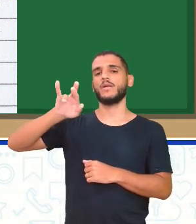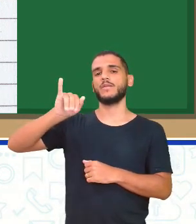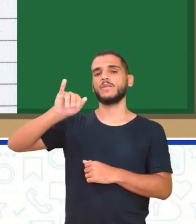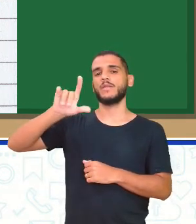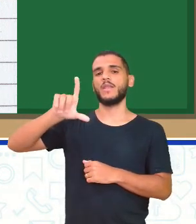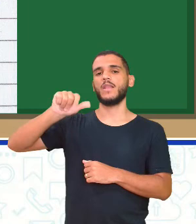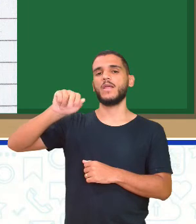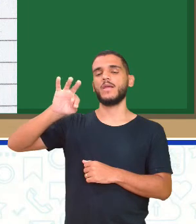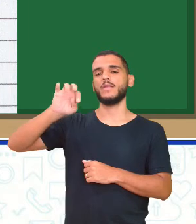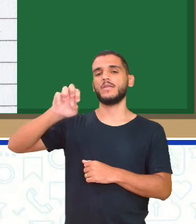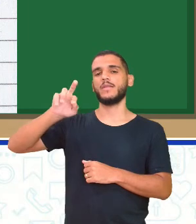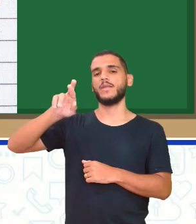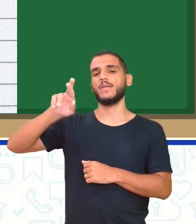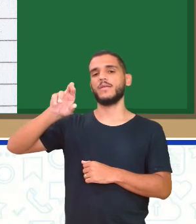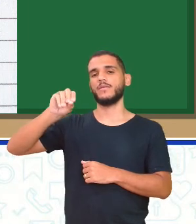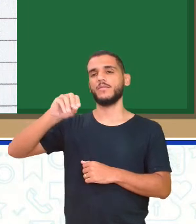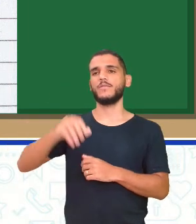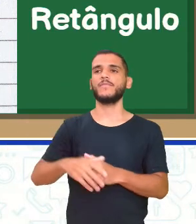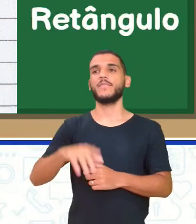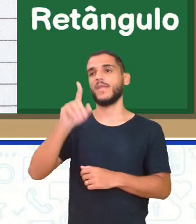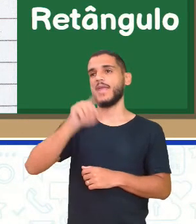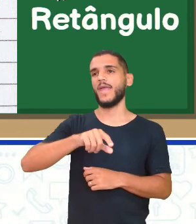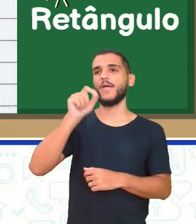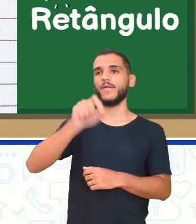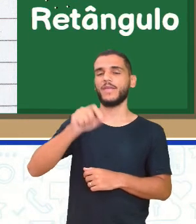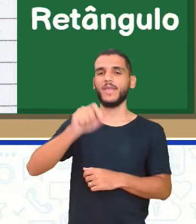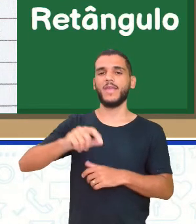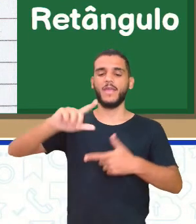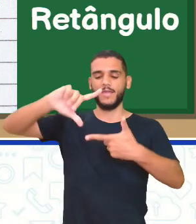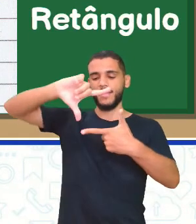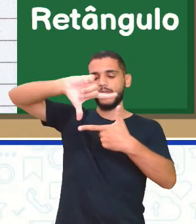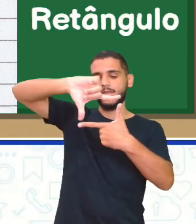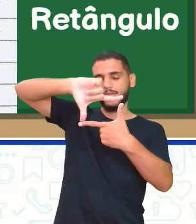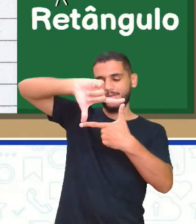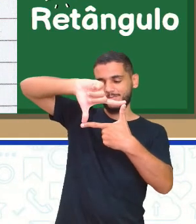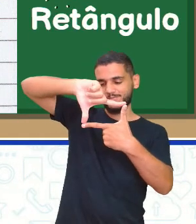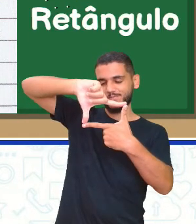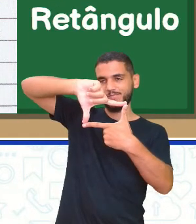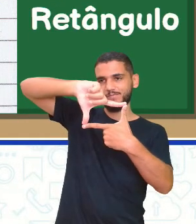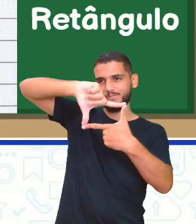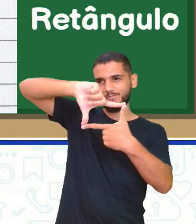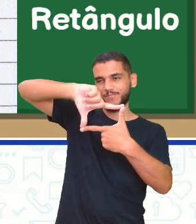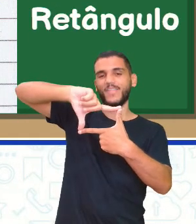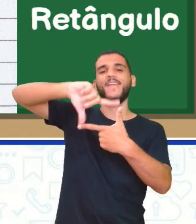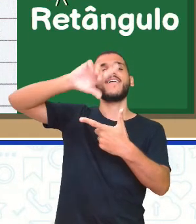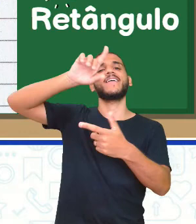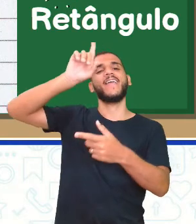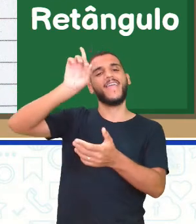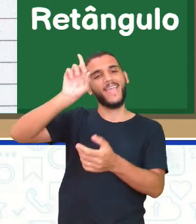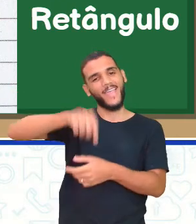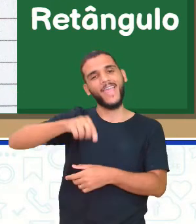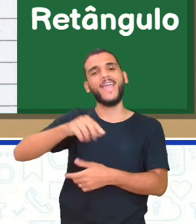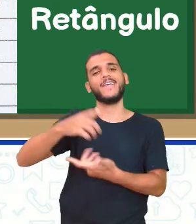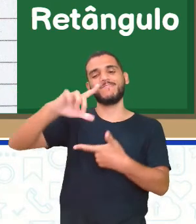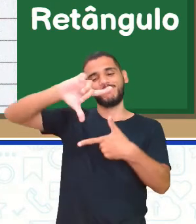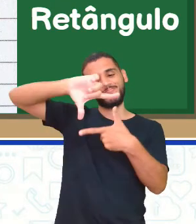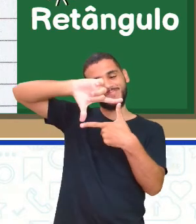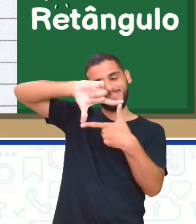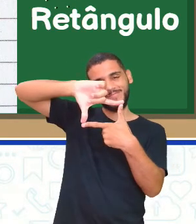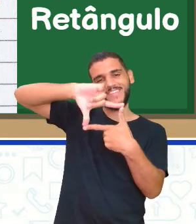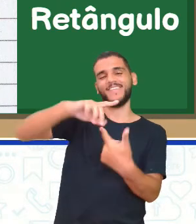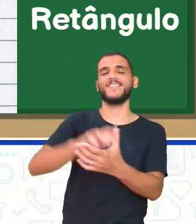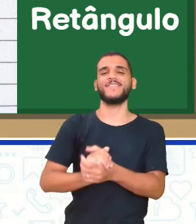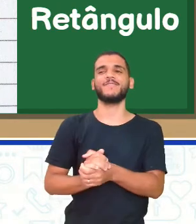quadrilátero? É um retângulo. Exatamente, turma! A minha resposta é um retângulo.